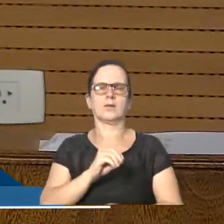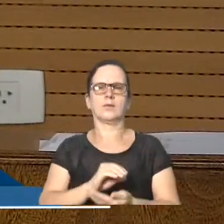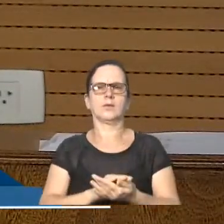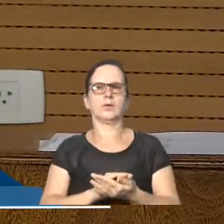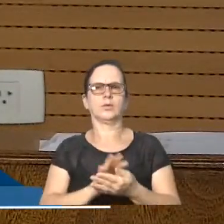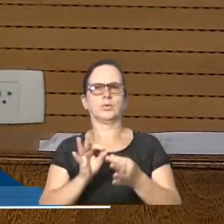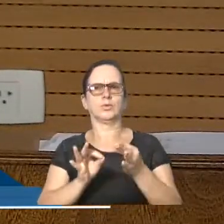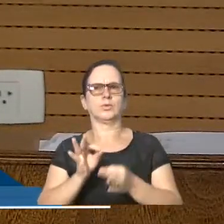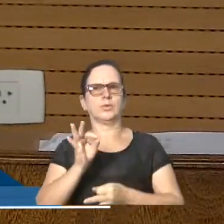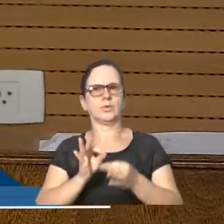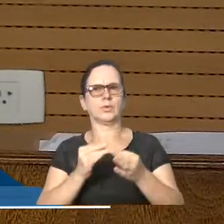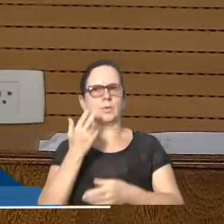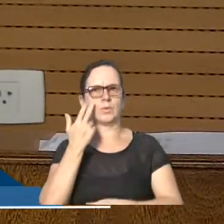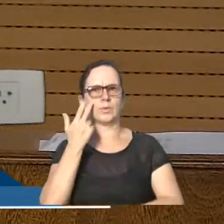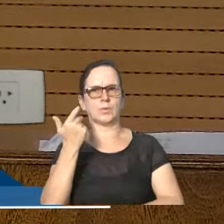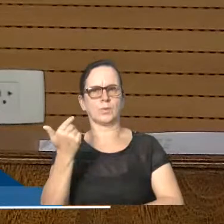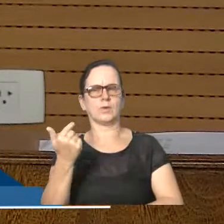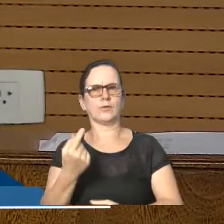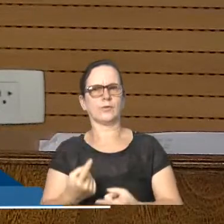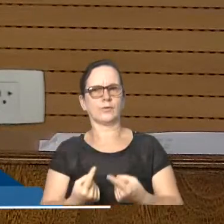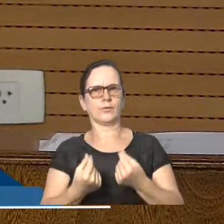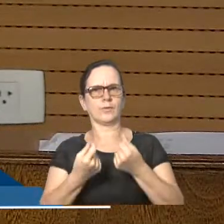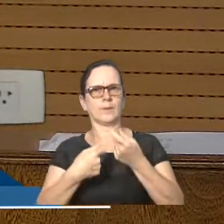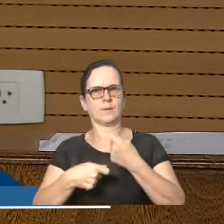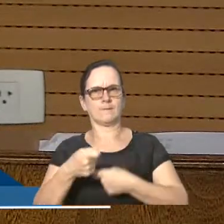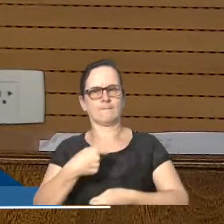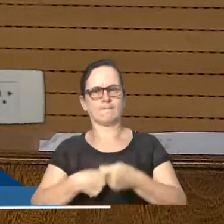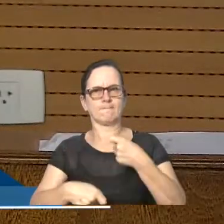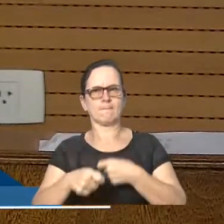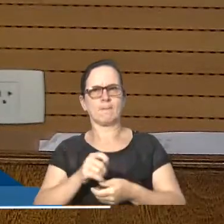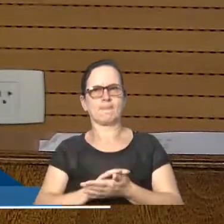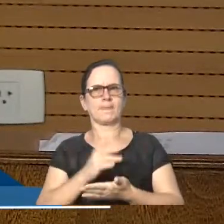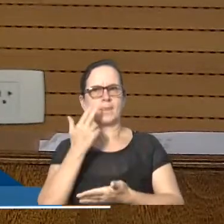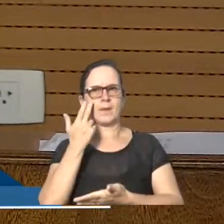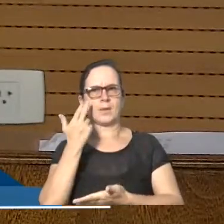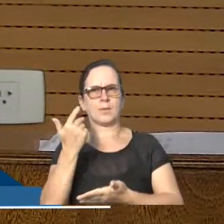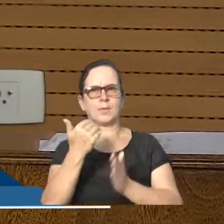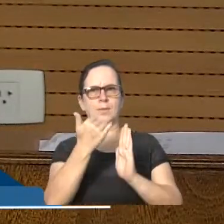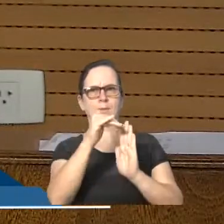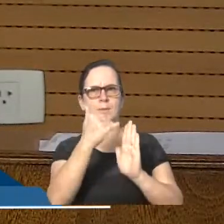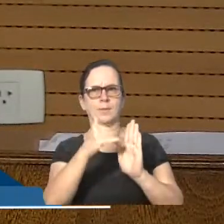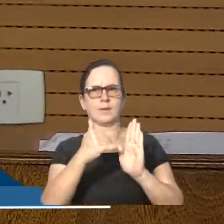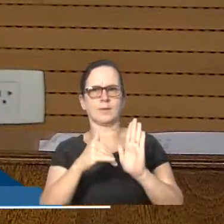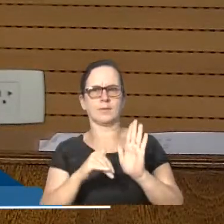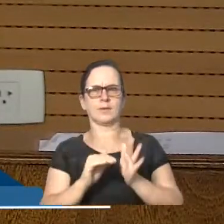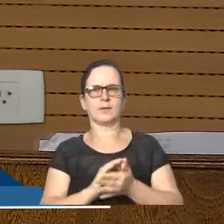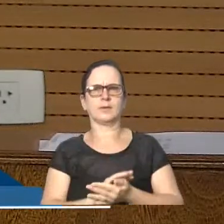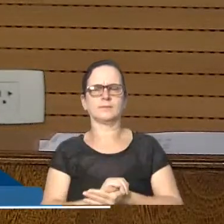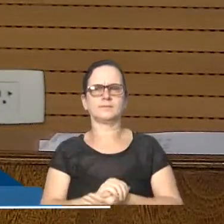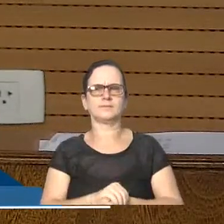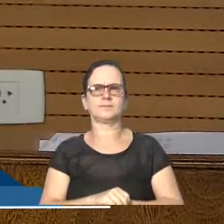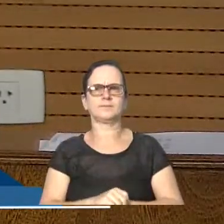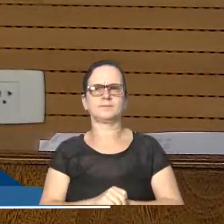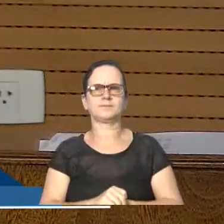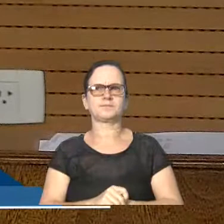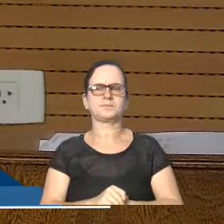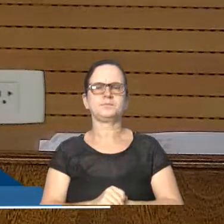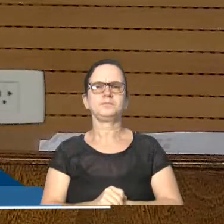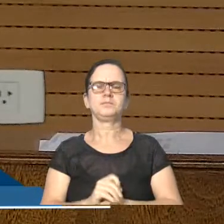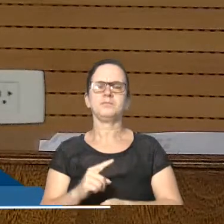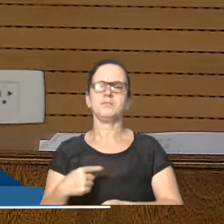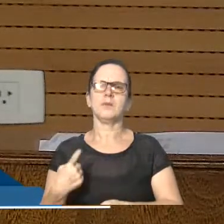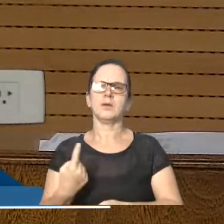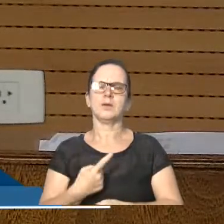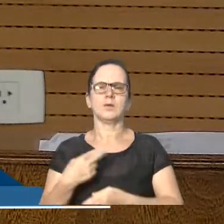análise técnico, jurídico, legal, financeiro e orçamentário, não avislumbrar óbvio a normal tramitação da matéria. Quanto ao